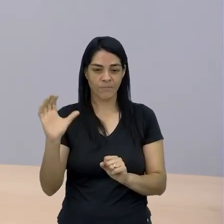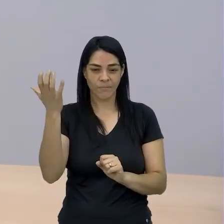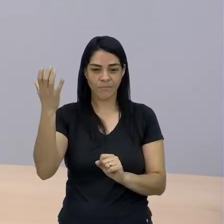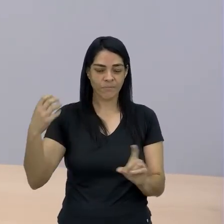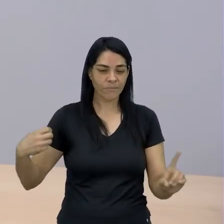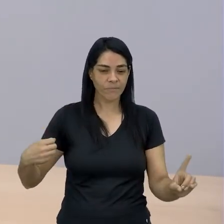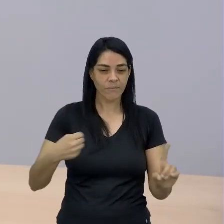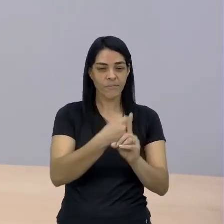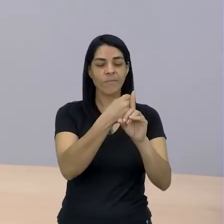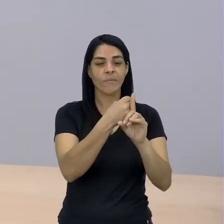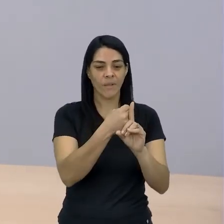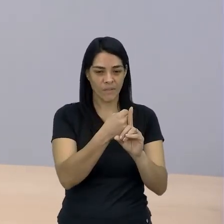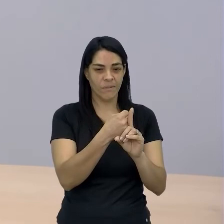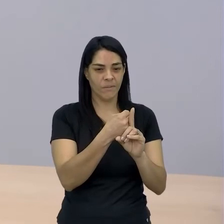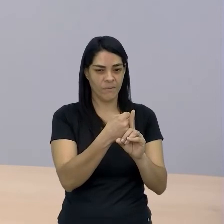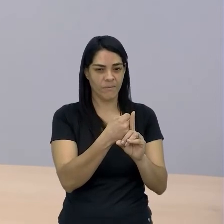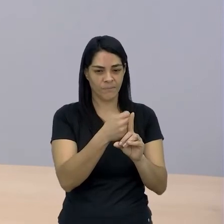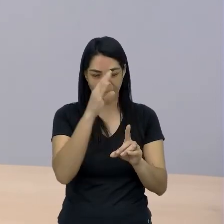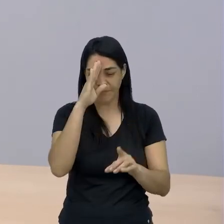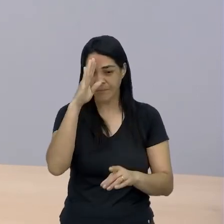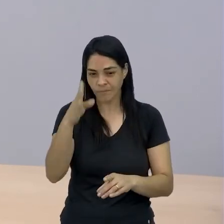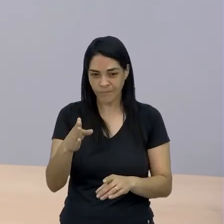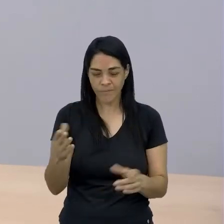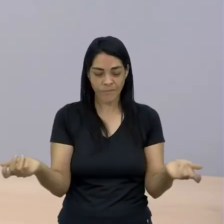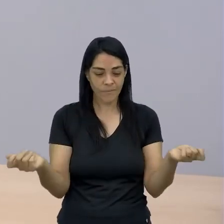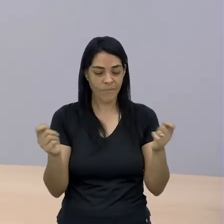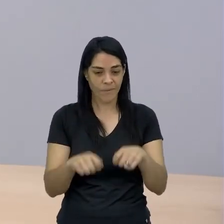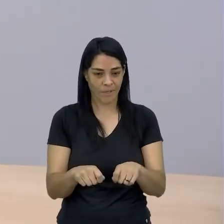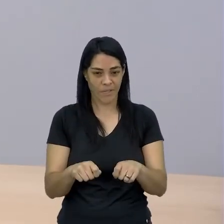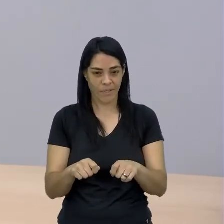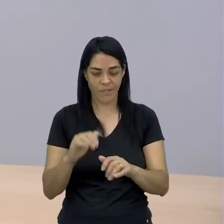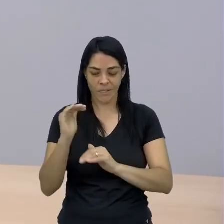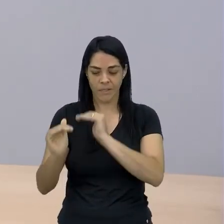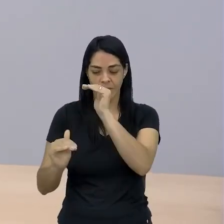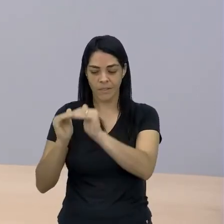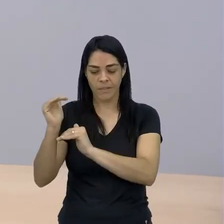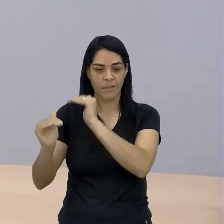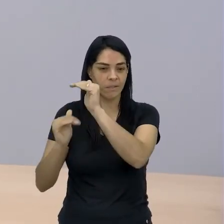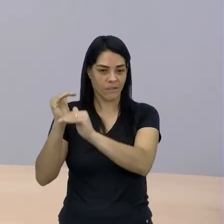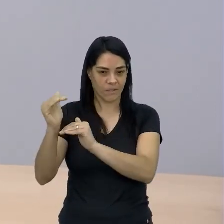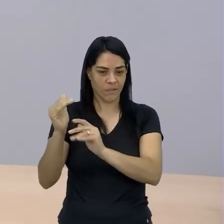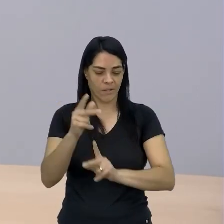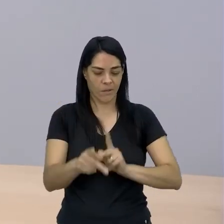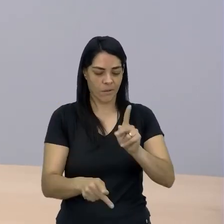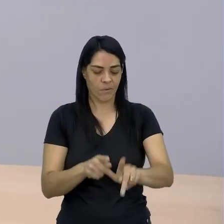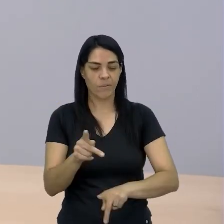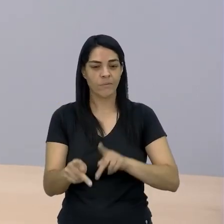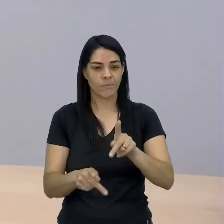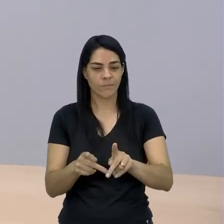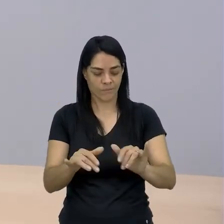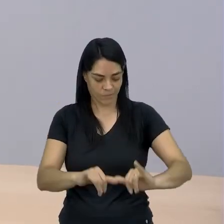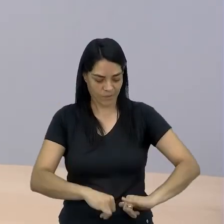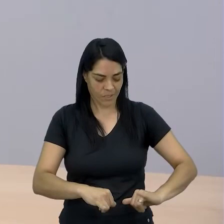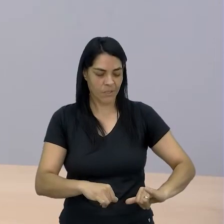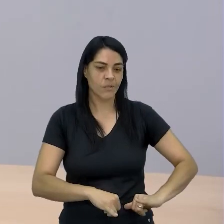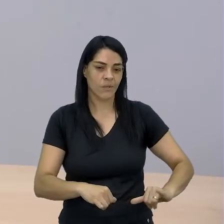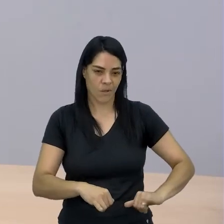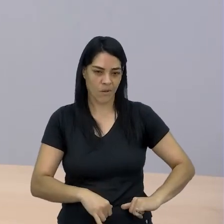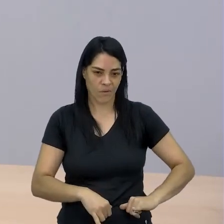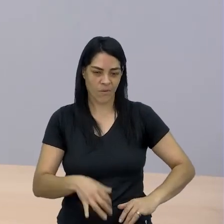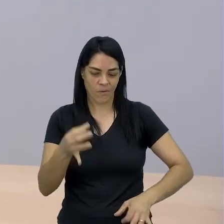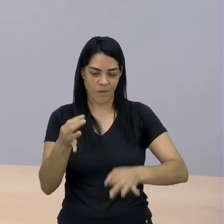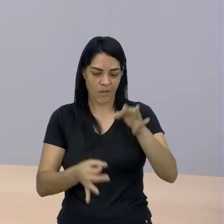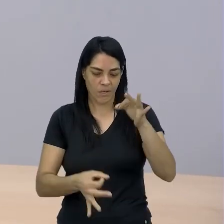impactar diretamente na capacidade de prosperidade das populações que sofrem esse tipo de